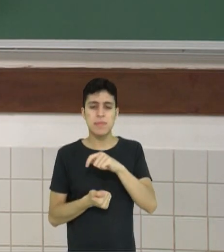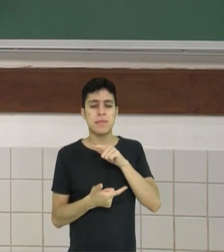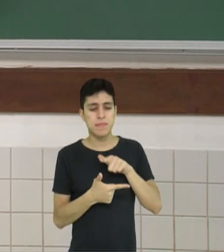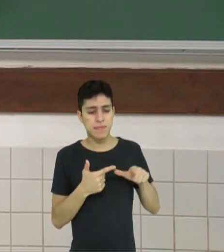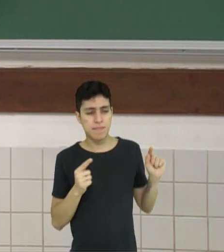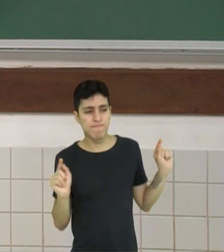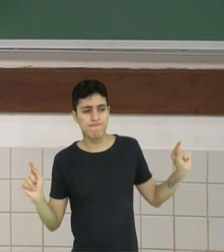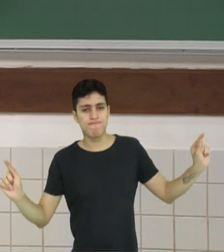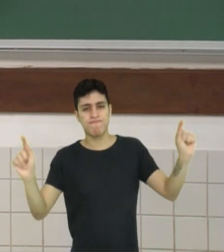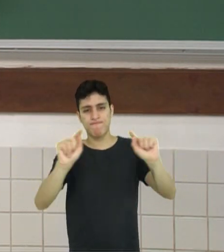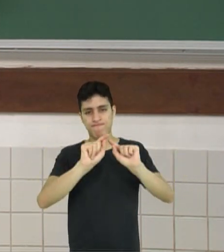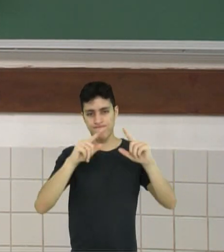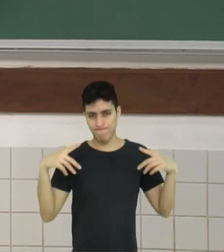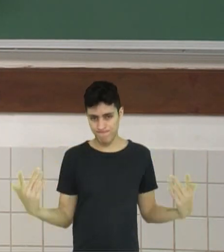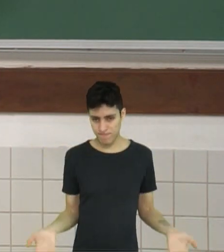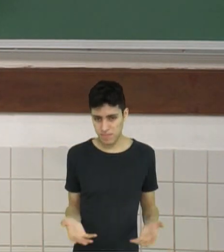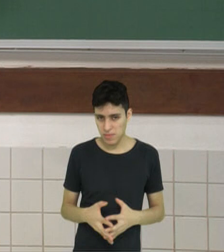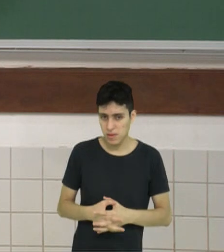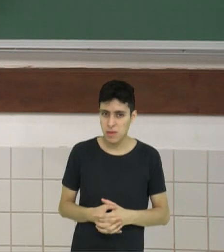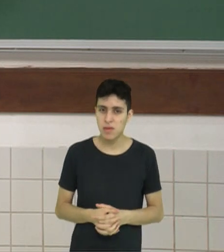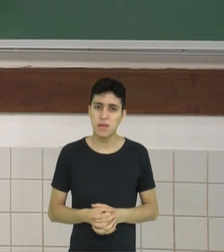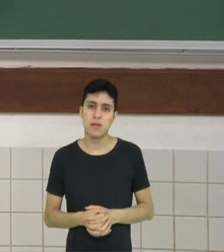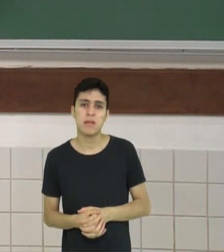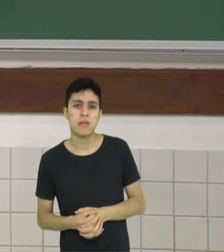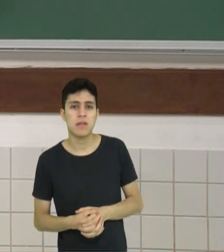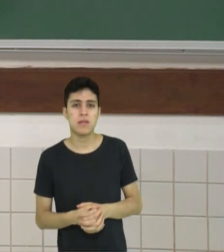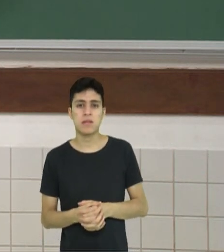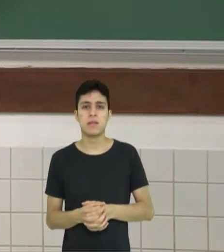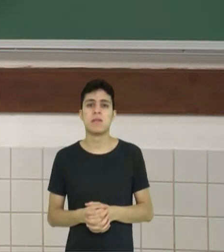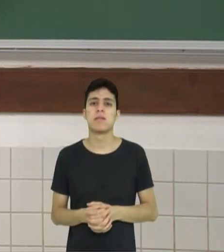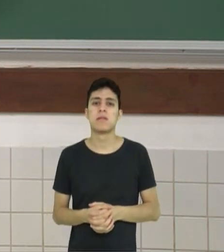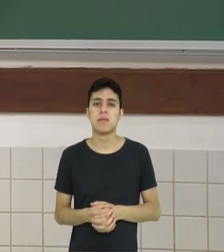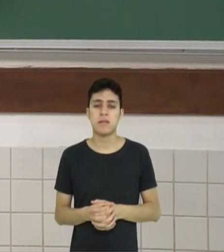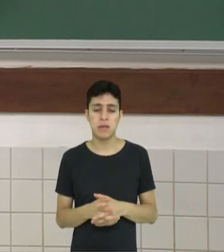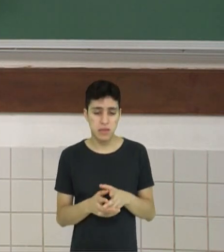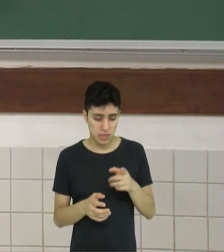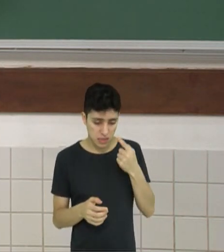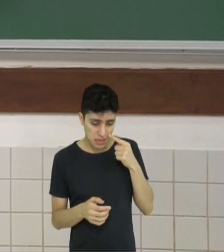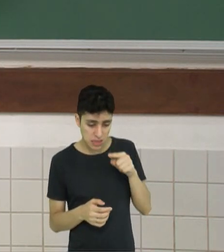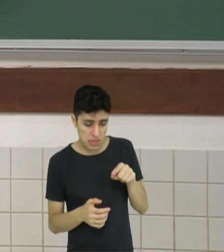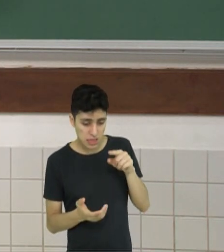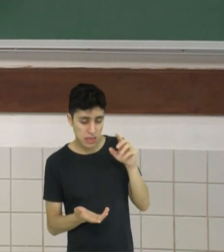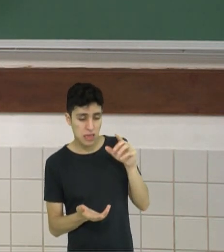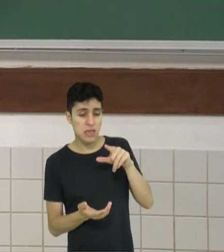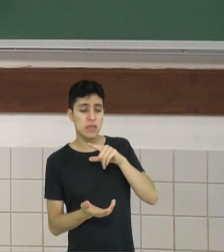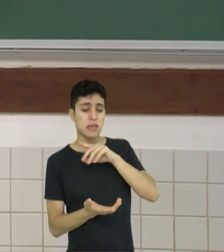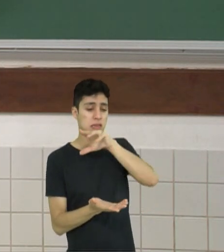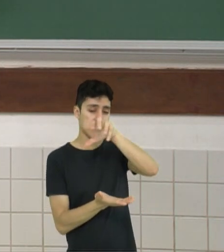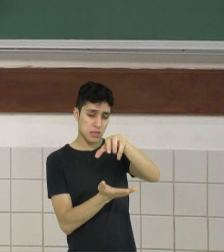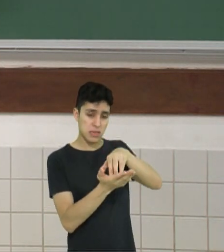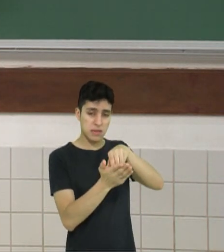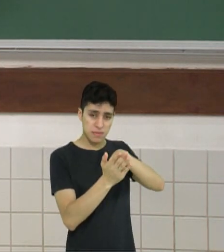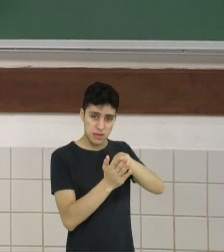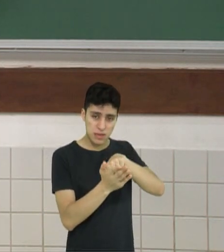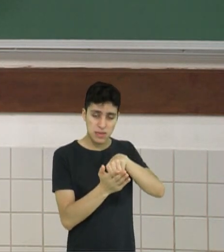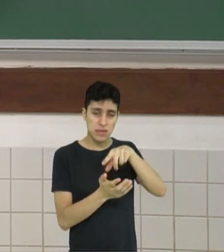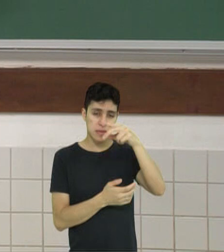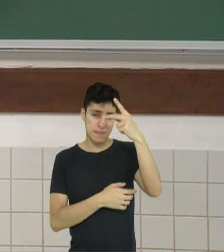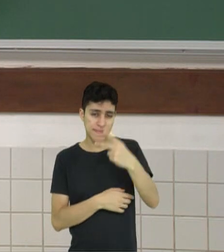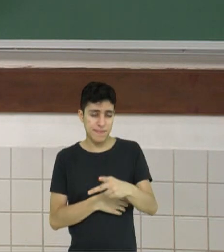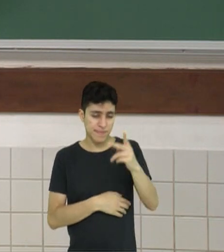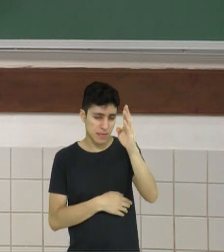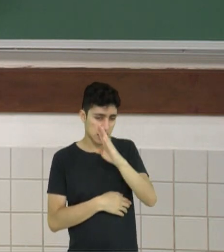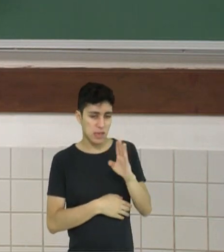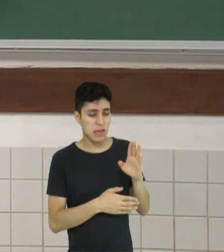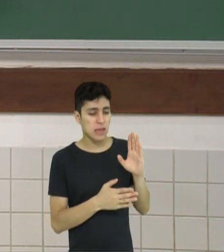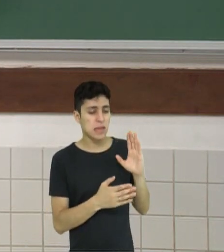região. Vimos que a Antártida, a estação brasileira, né, da Antártida, Comandante Ferraz,